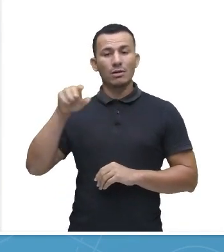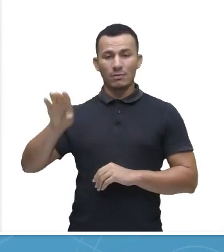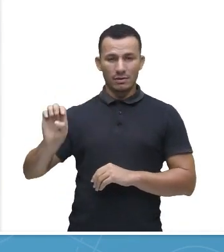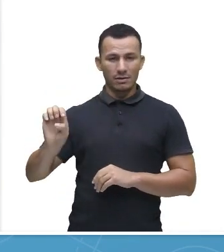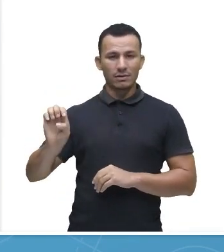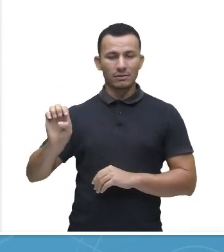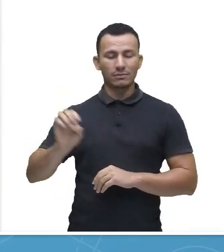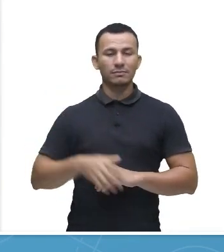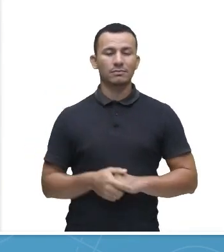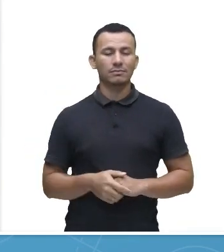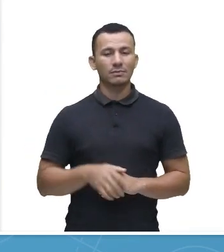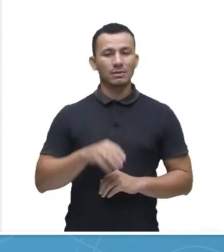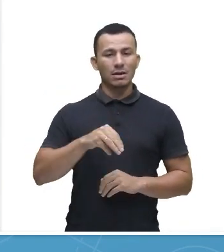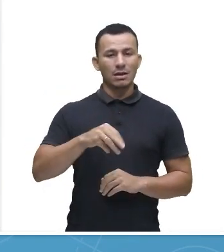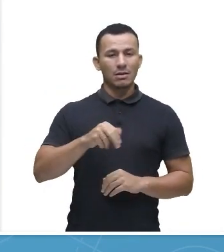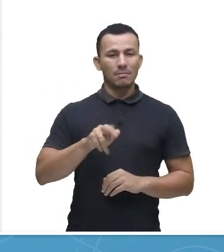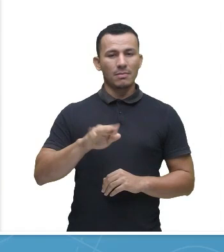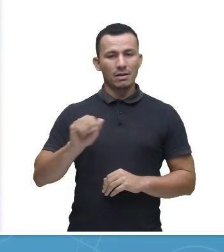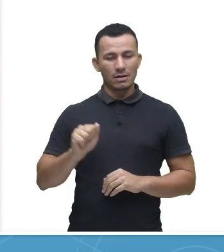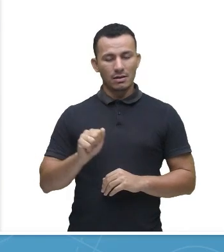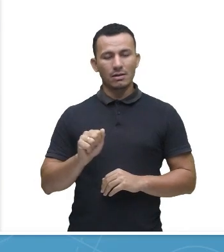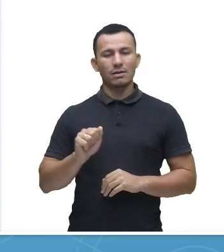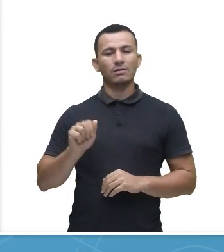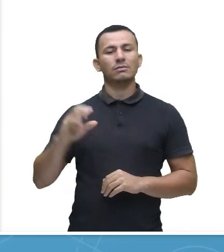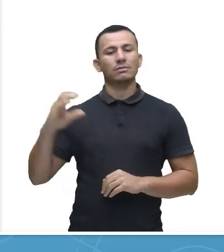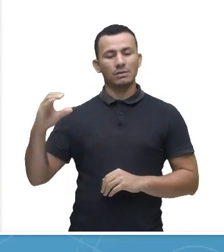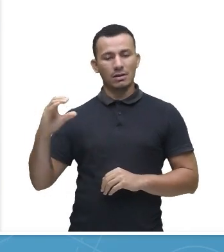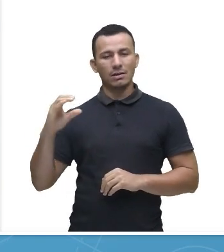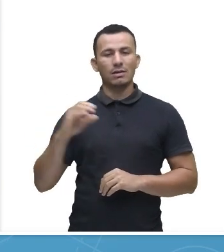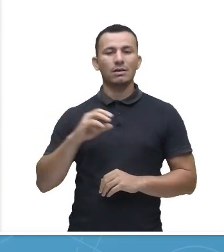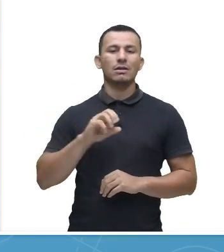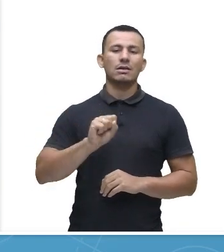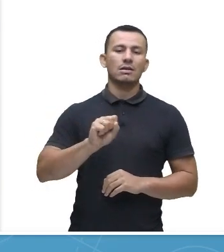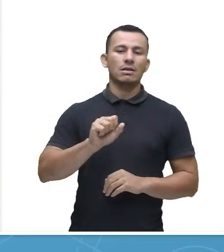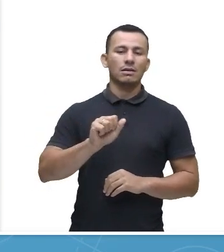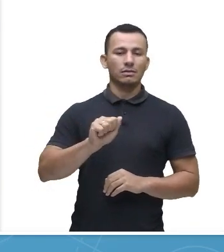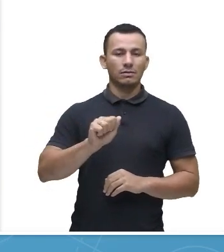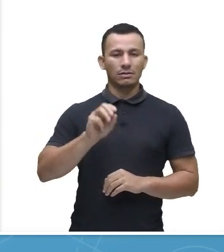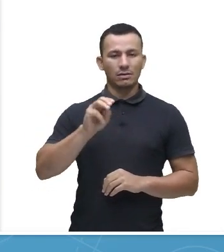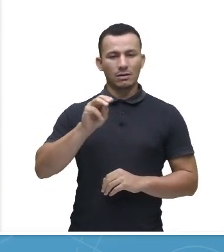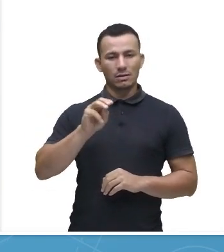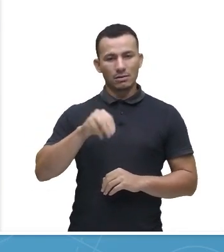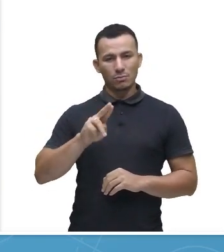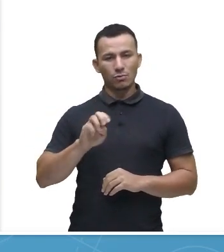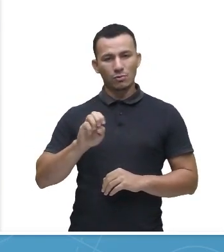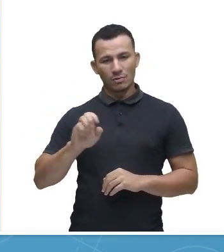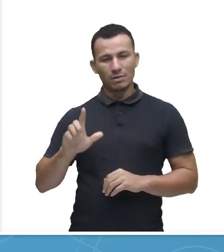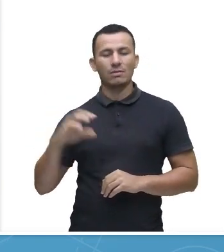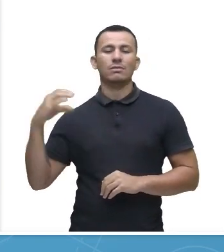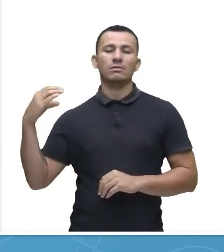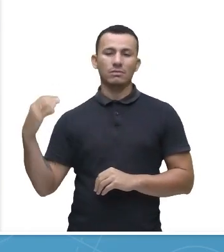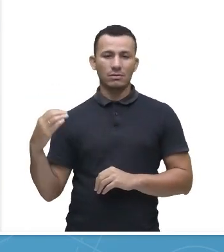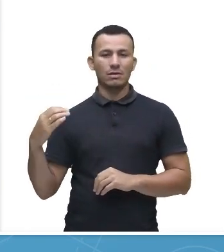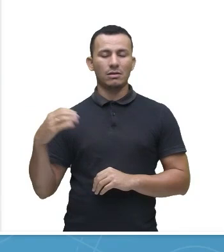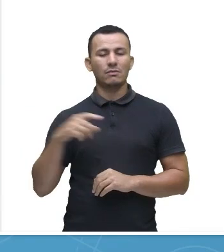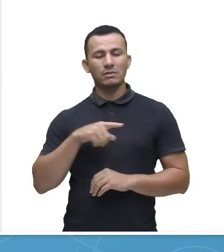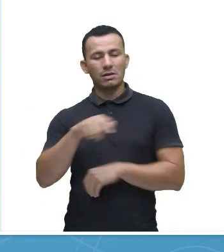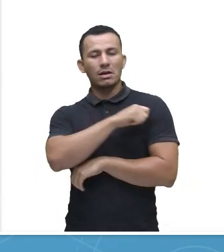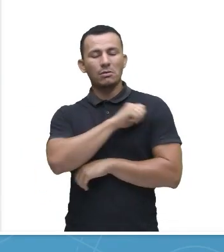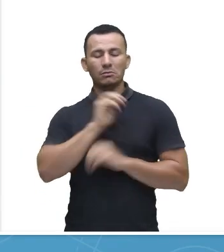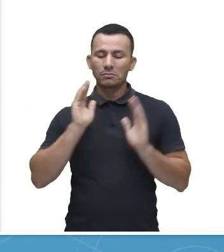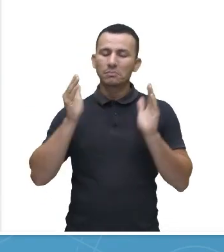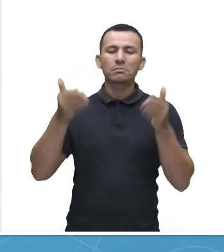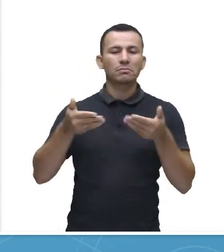bem. Maria Vitória, letra C. Samuel, letra C. Olha aí, tem pessoal aí que está focado na